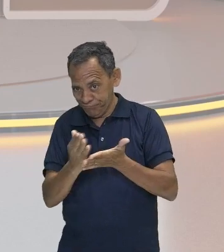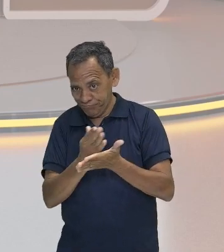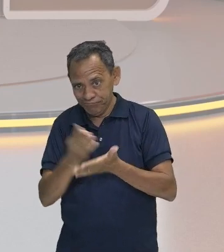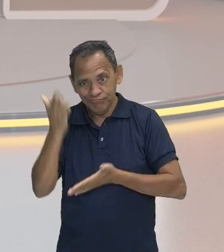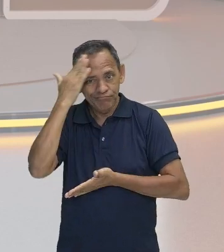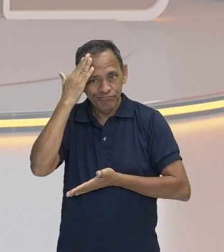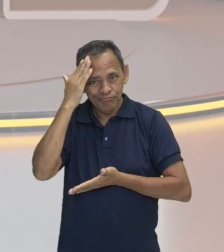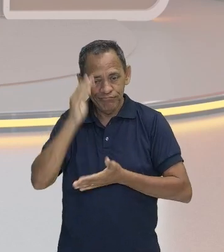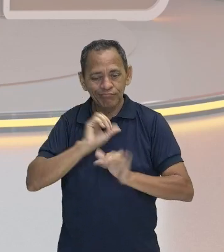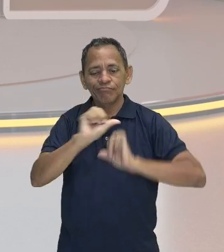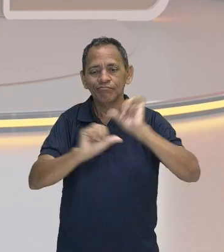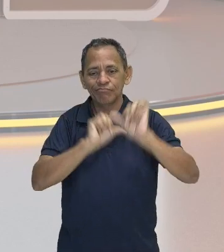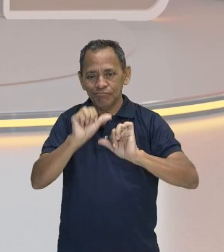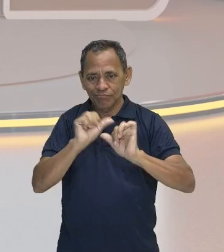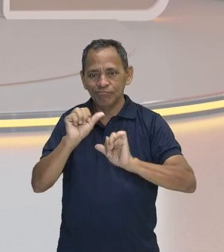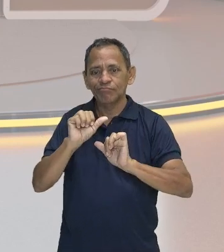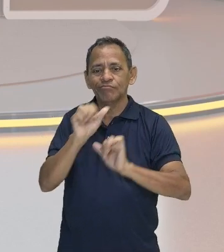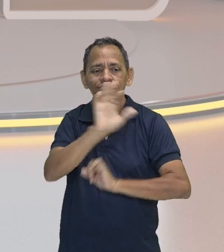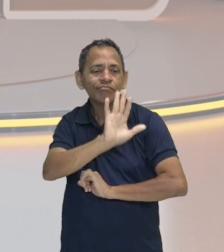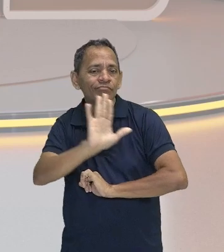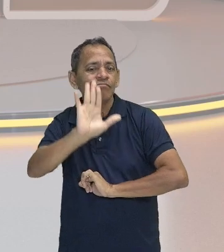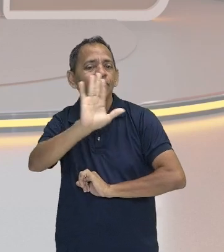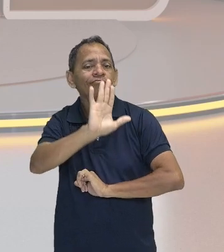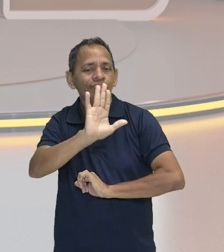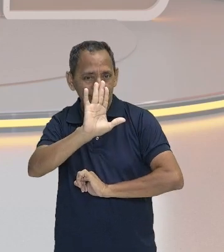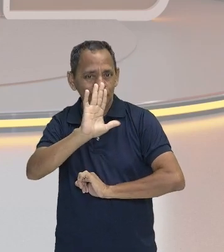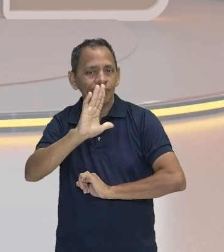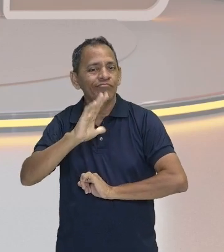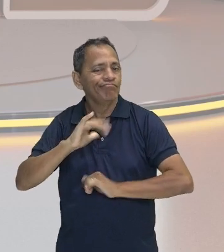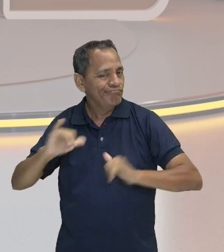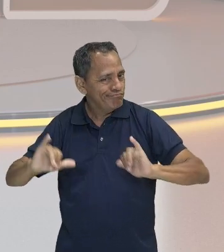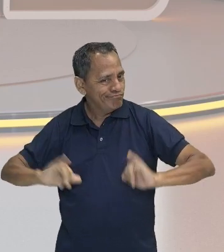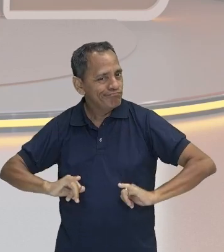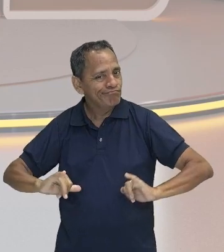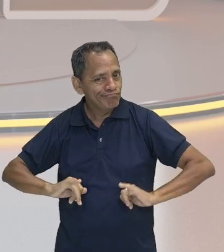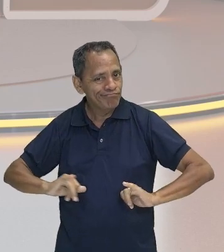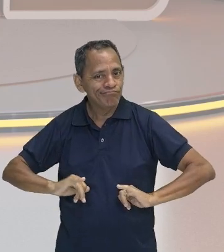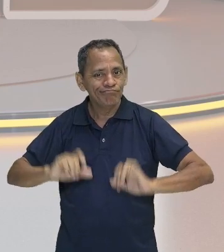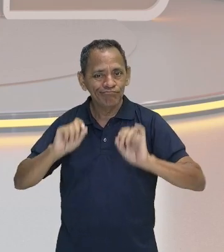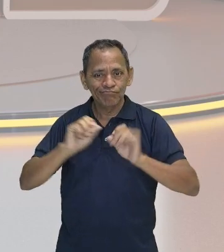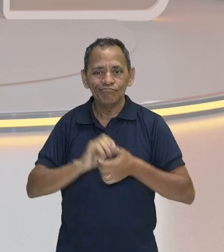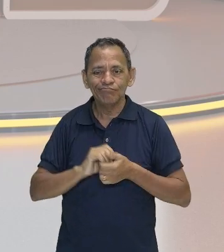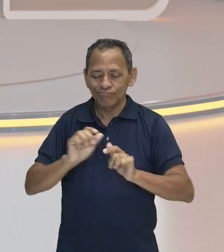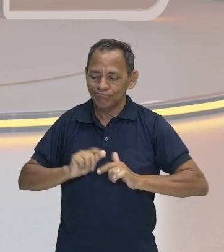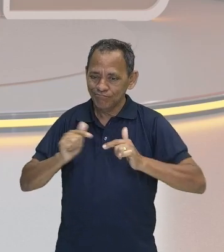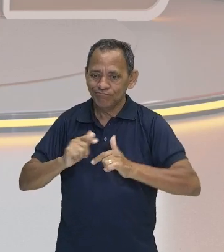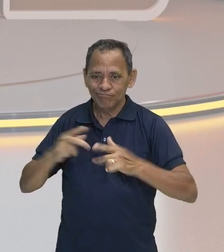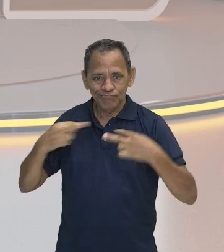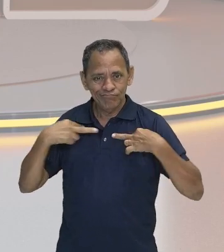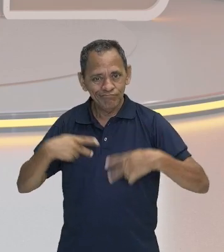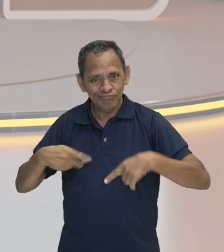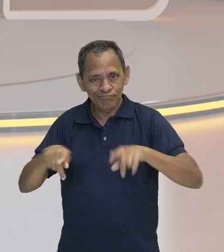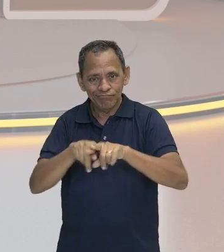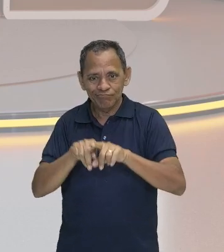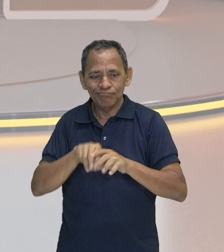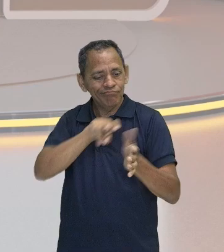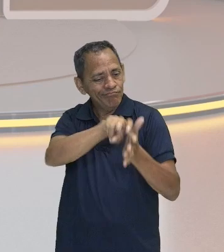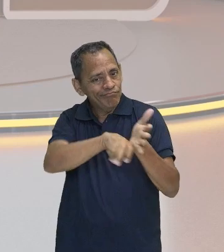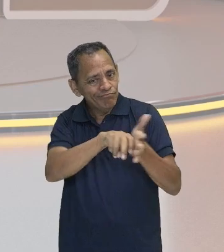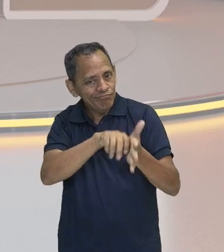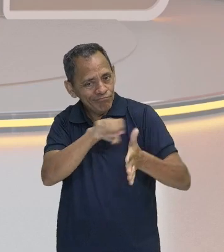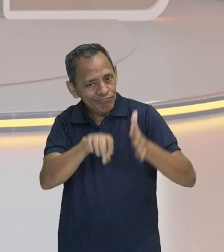dessas mudanças que as paisagens vêm sofrendo com essas atividades aí da agroindústria,